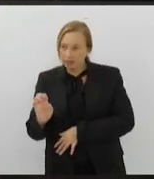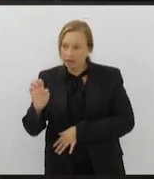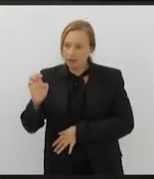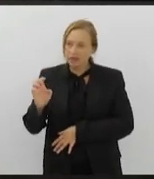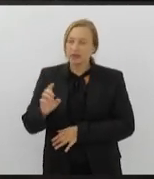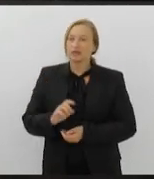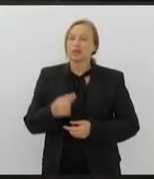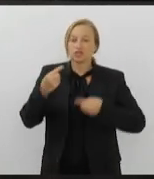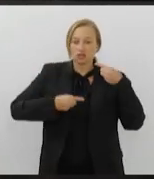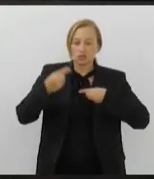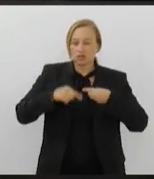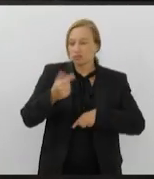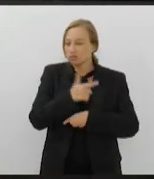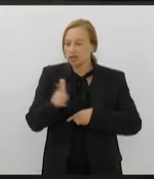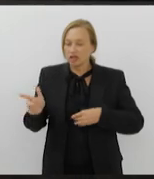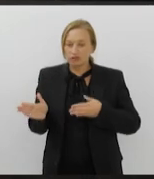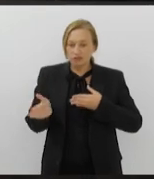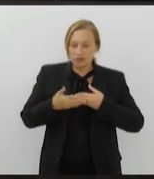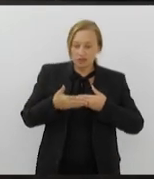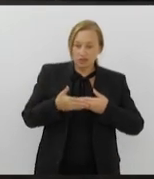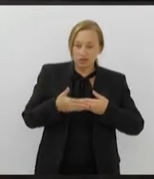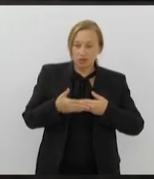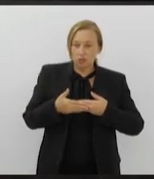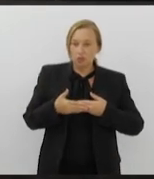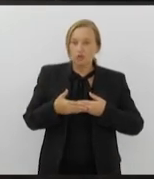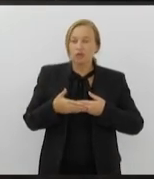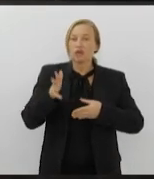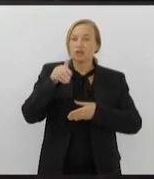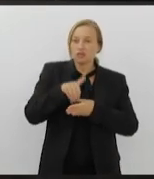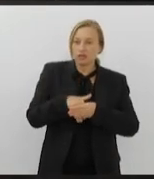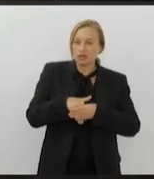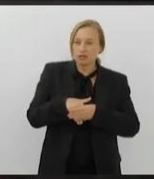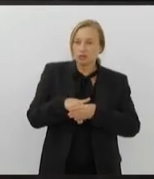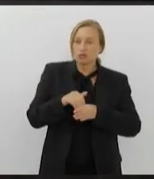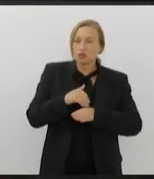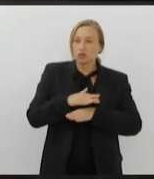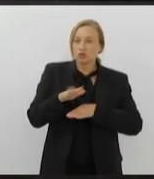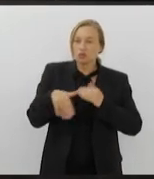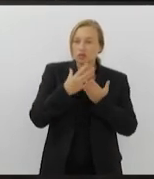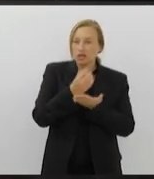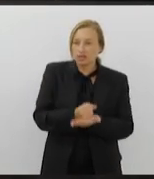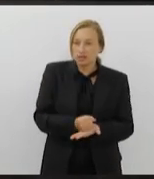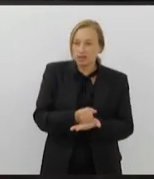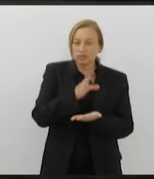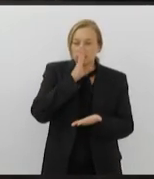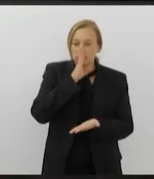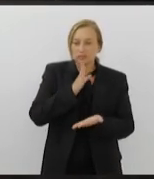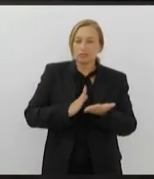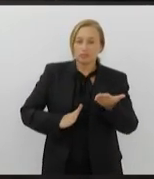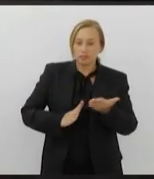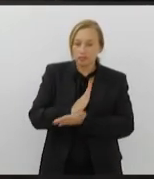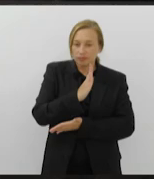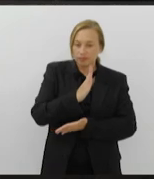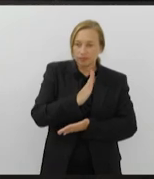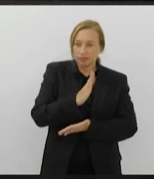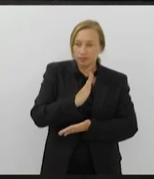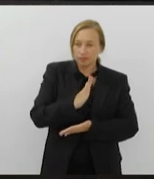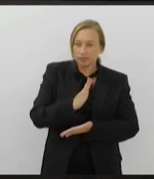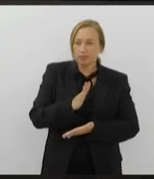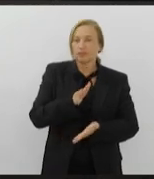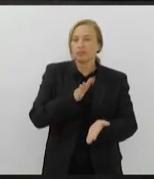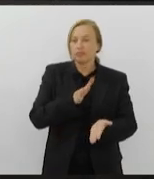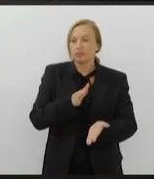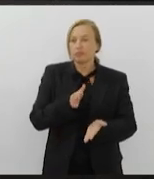Em discussão, não havendo quem queira discutir, encerrada a discussão, em votação. Senhores que aprovam, permaneçam como estão. Aprovado, vai